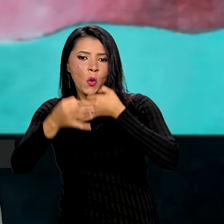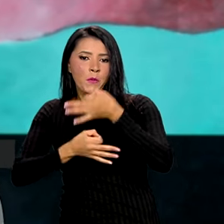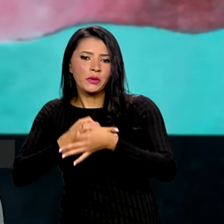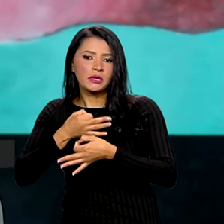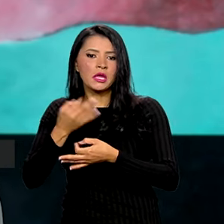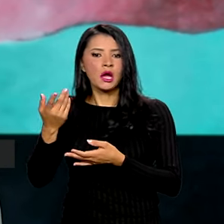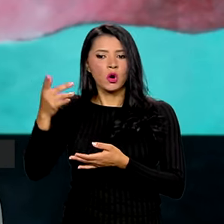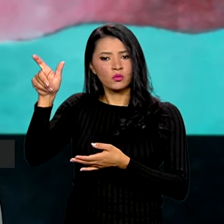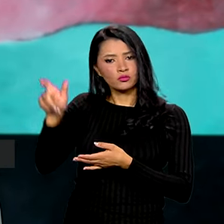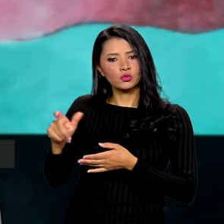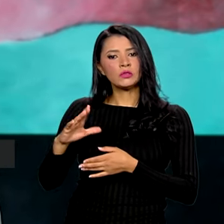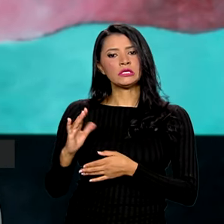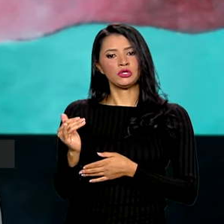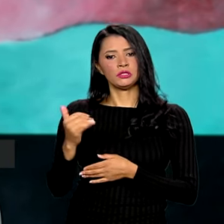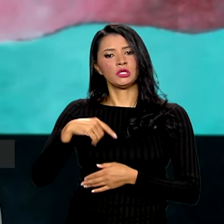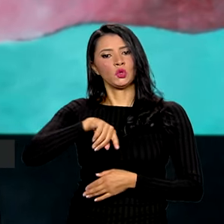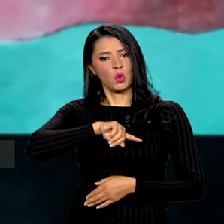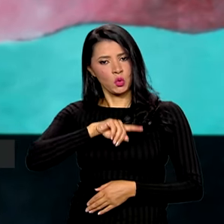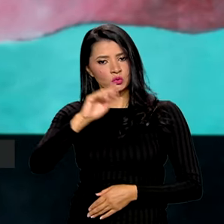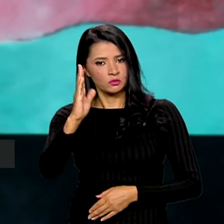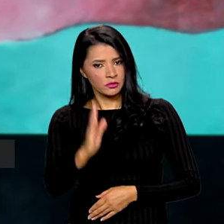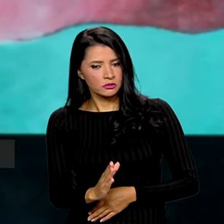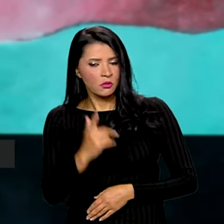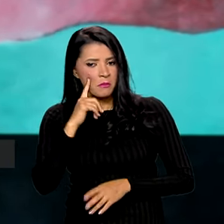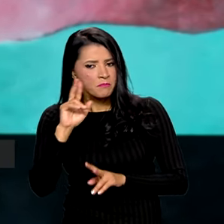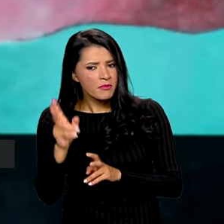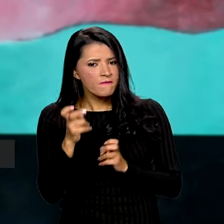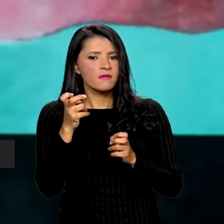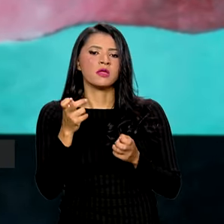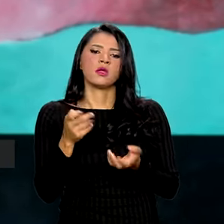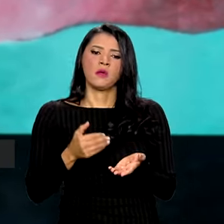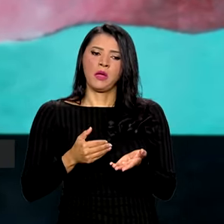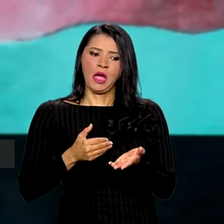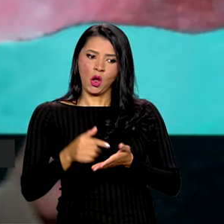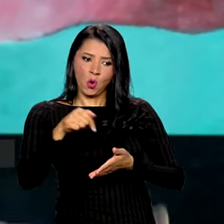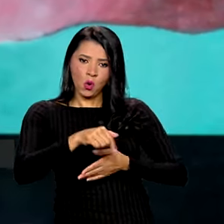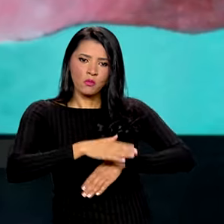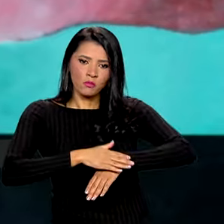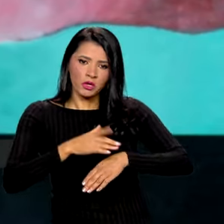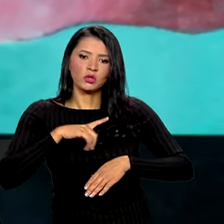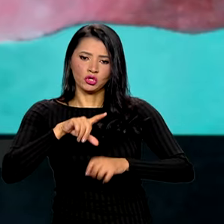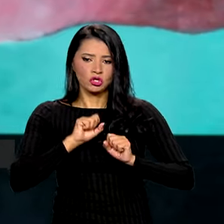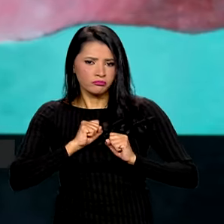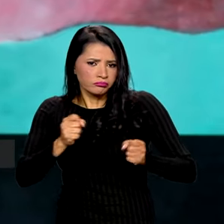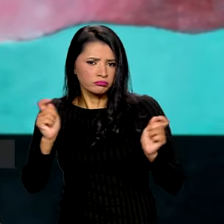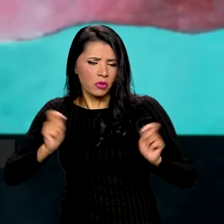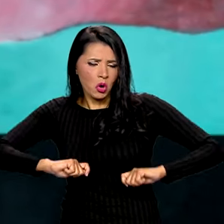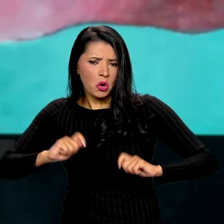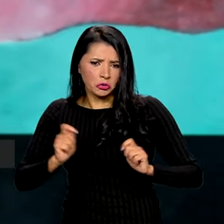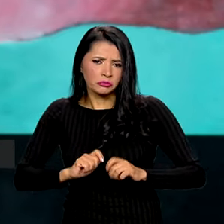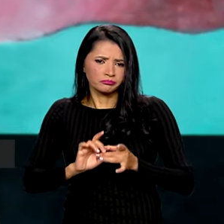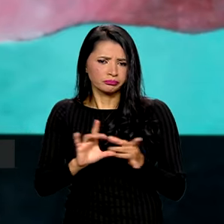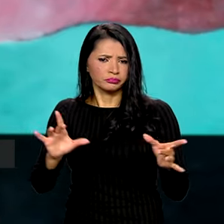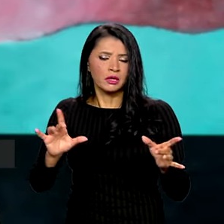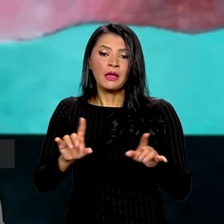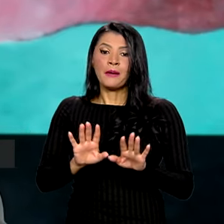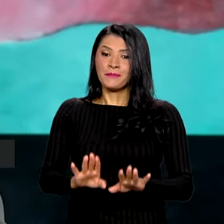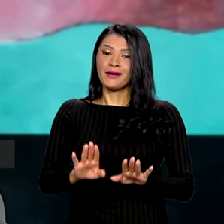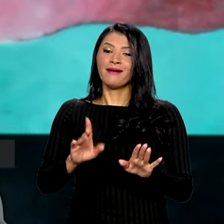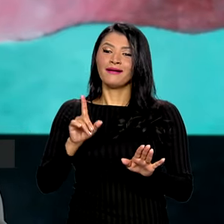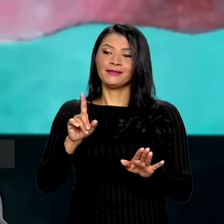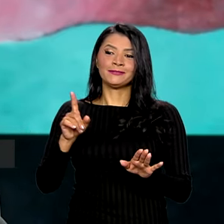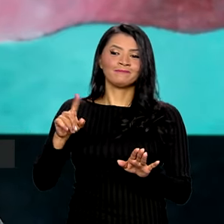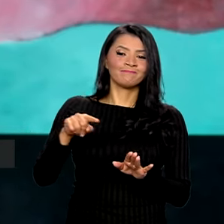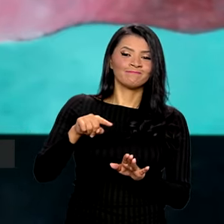nossos cientistas para verificar. A princípio, nós temos toda a disposição. A questão tem a ver